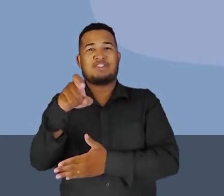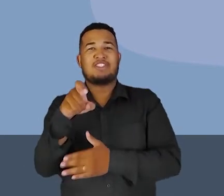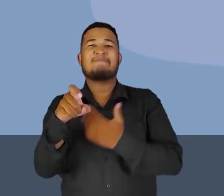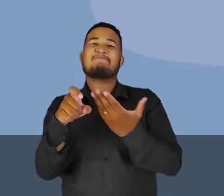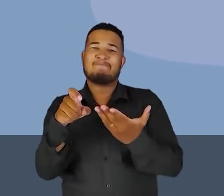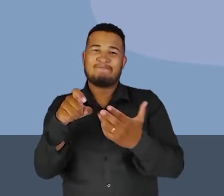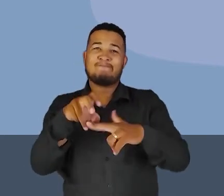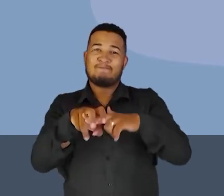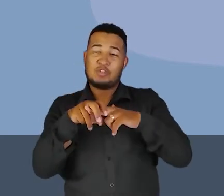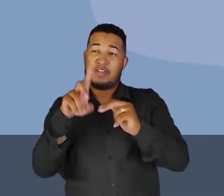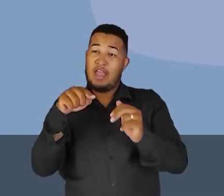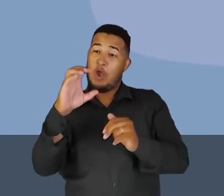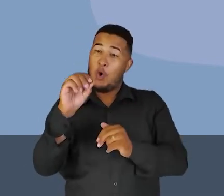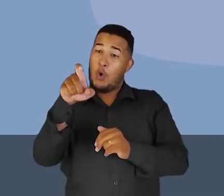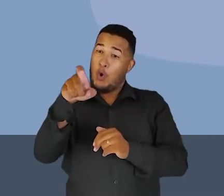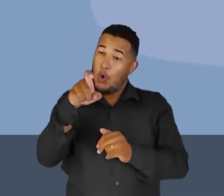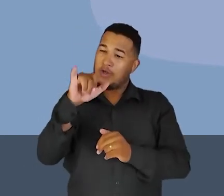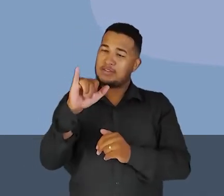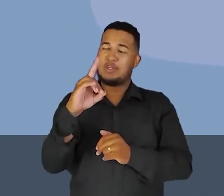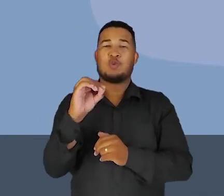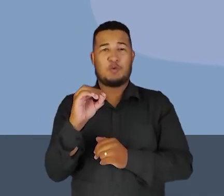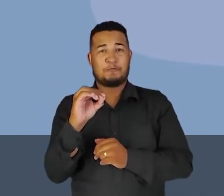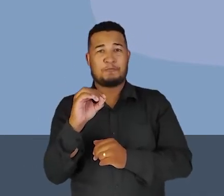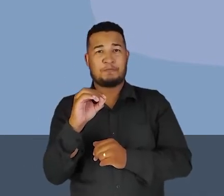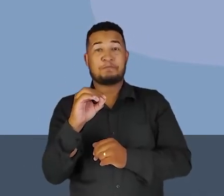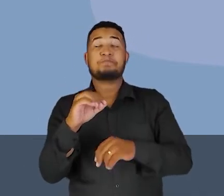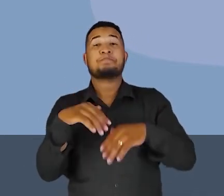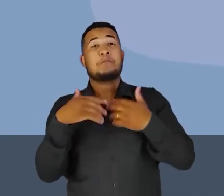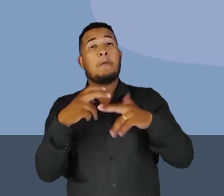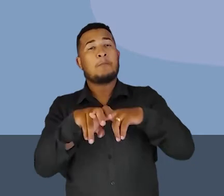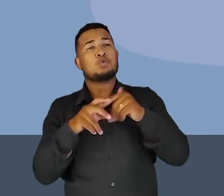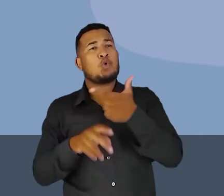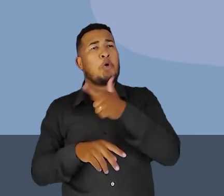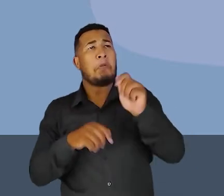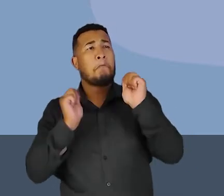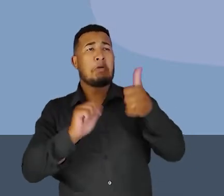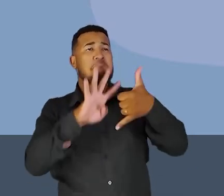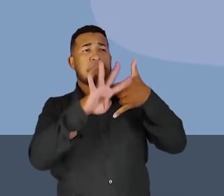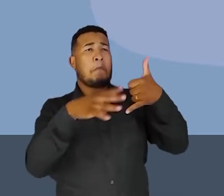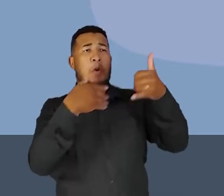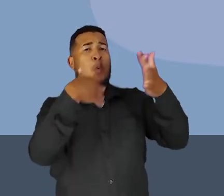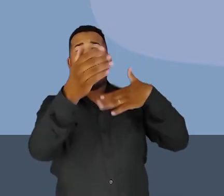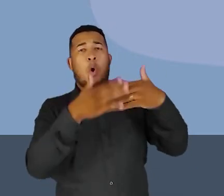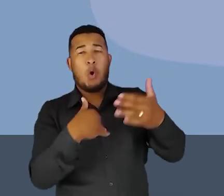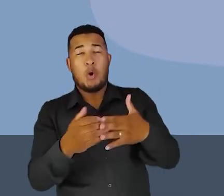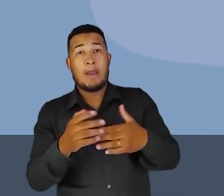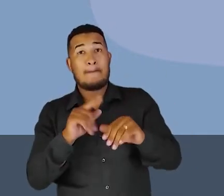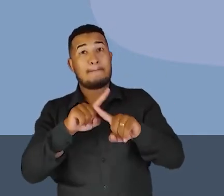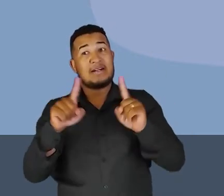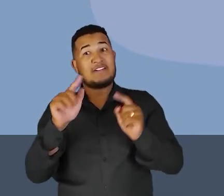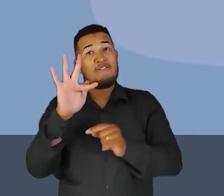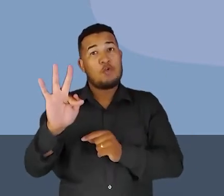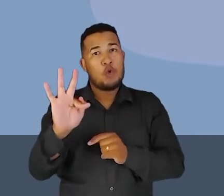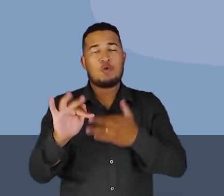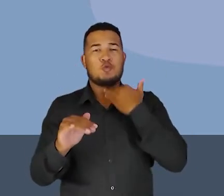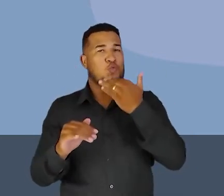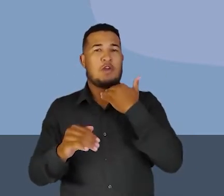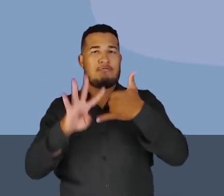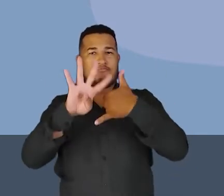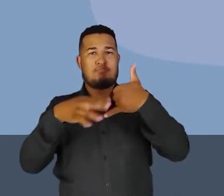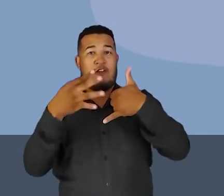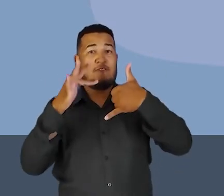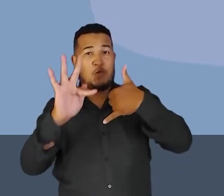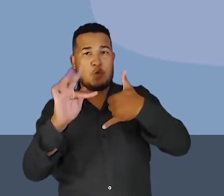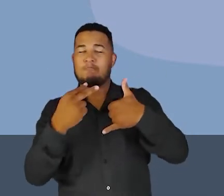função é óxido. E o outro elemento pode ser qualquer elemento da tabela periódica, menos o flúor. Então, há uma exceção